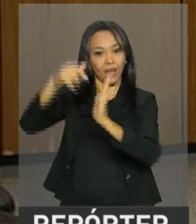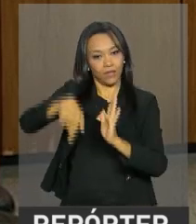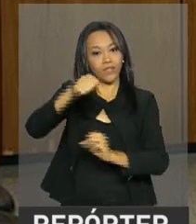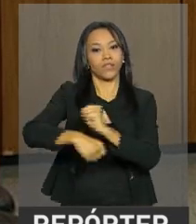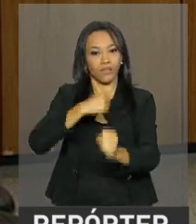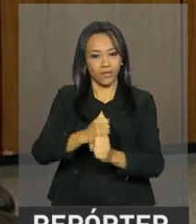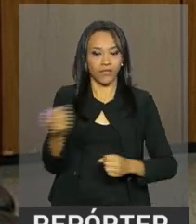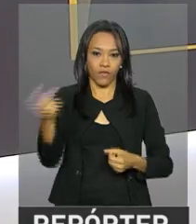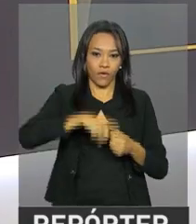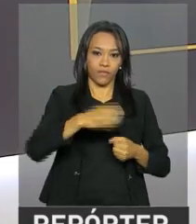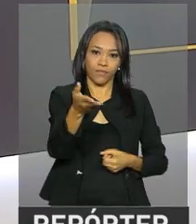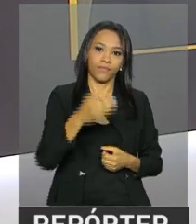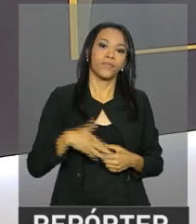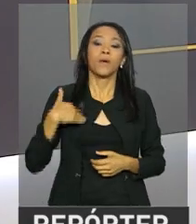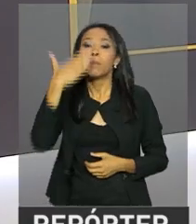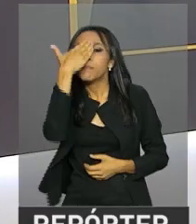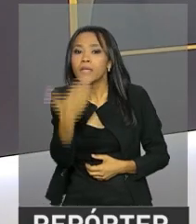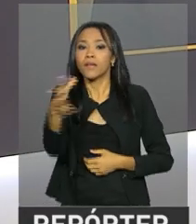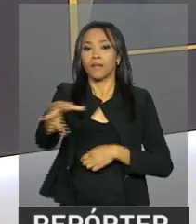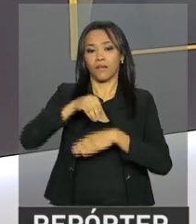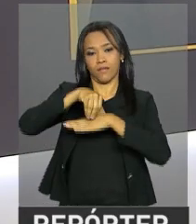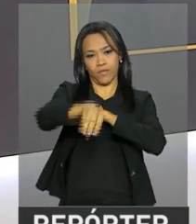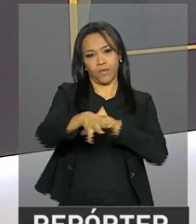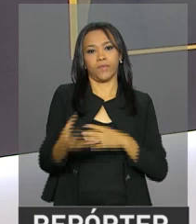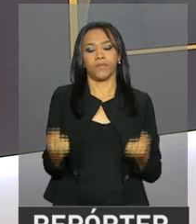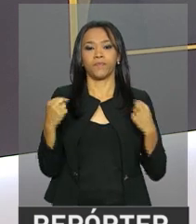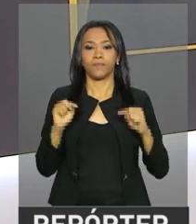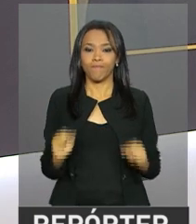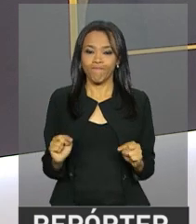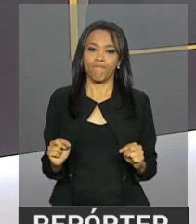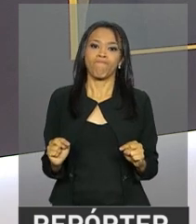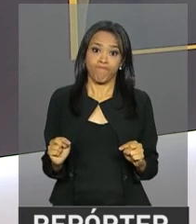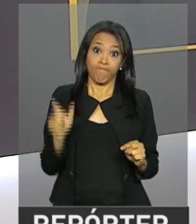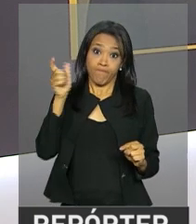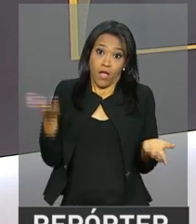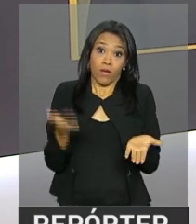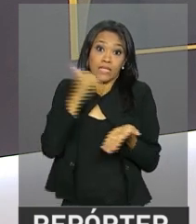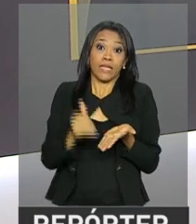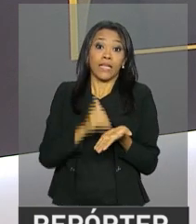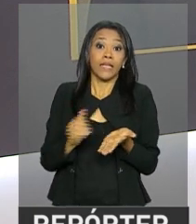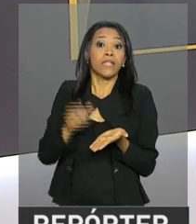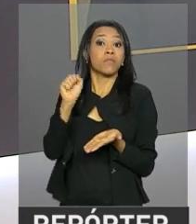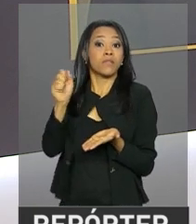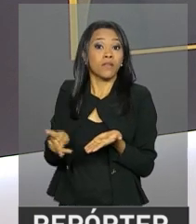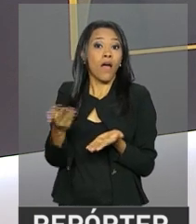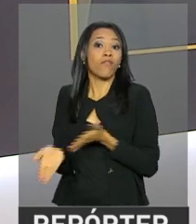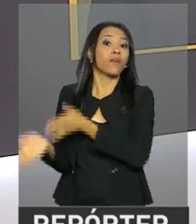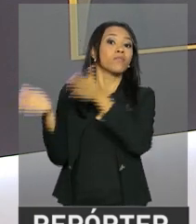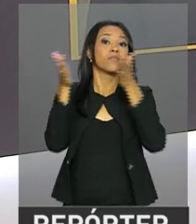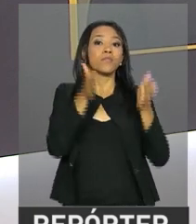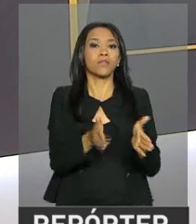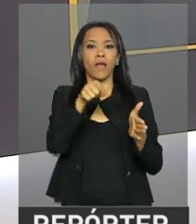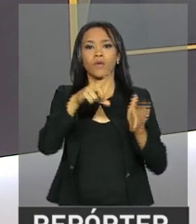você não estou tirando um toque paulo obrigado pelas suas informações e da secretaria de previdência vamos agora o palácio planalto conversar com o